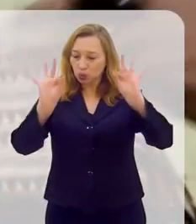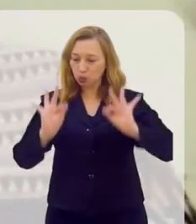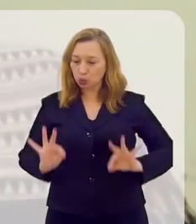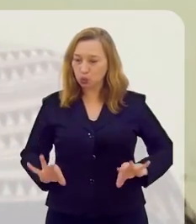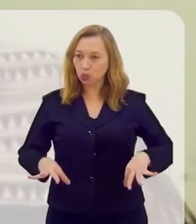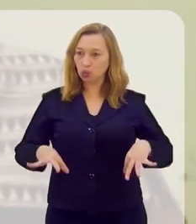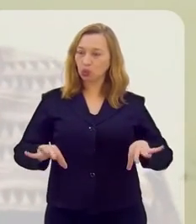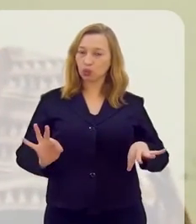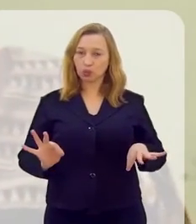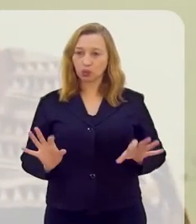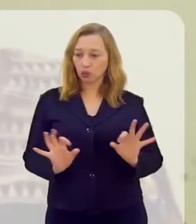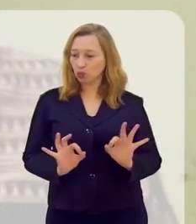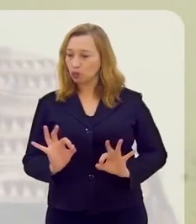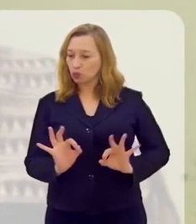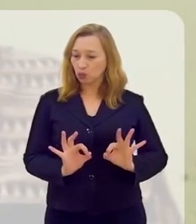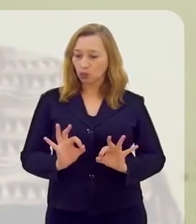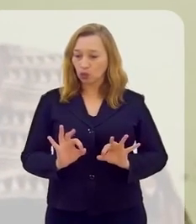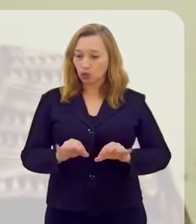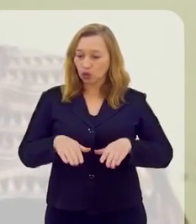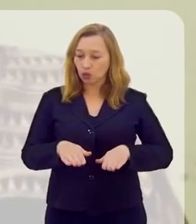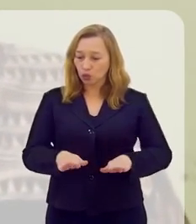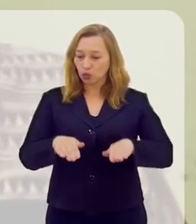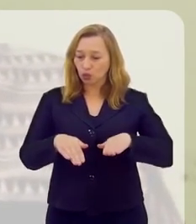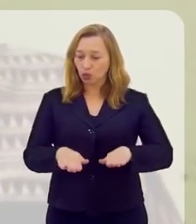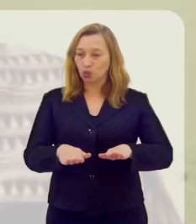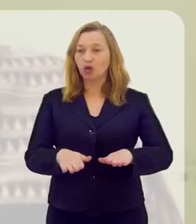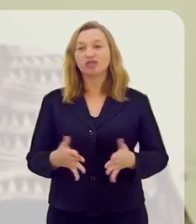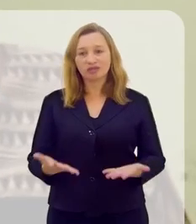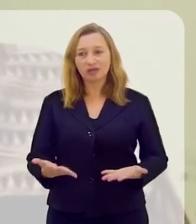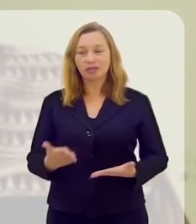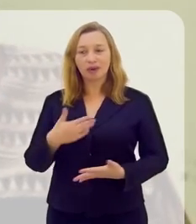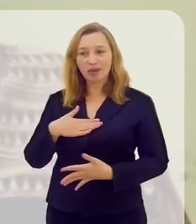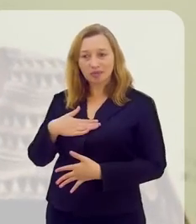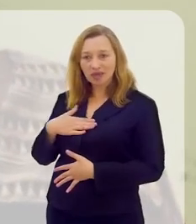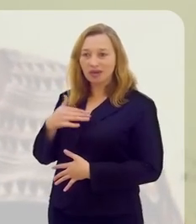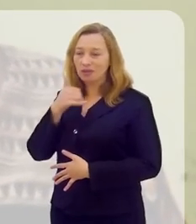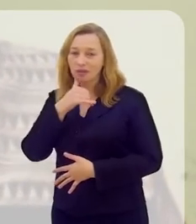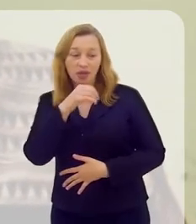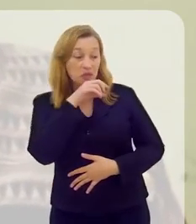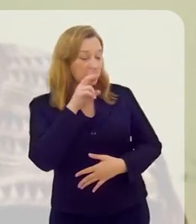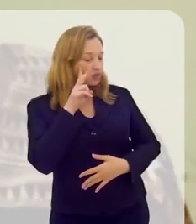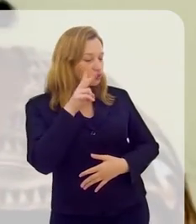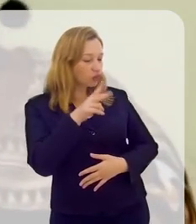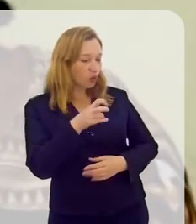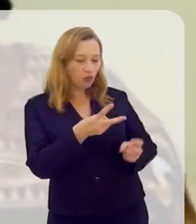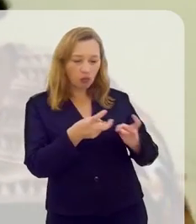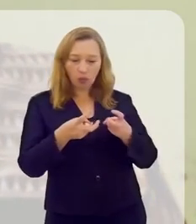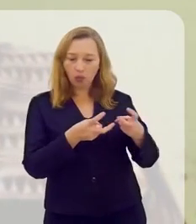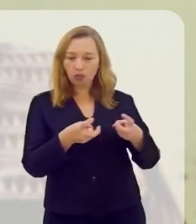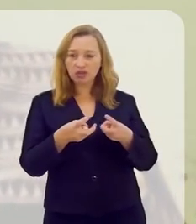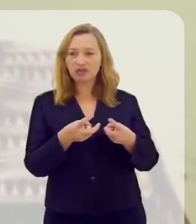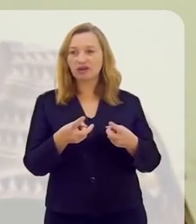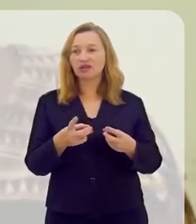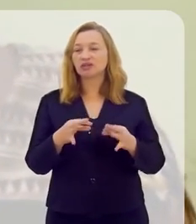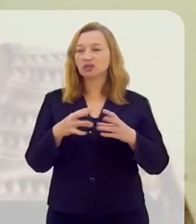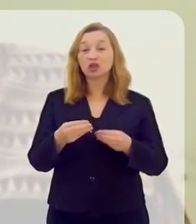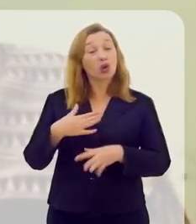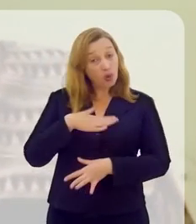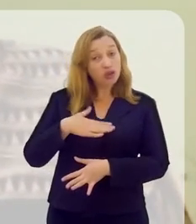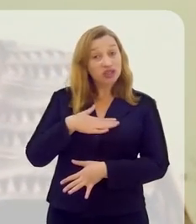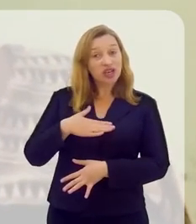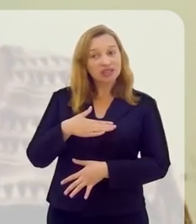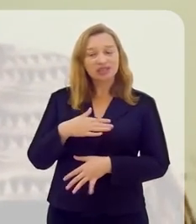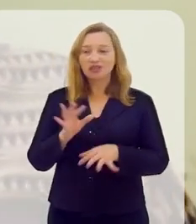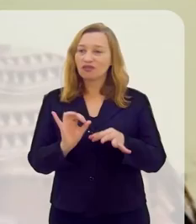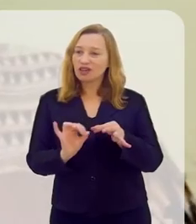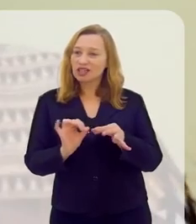para mim, para minha mãe, que também sempre foi uma pessoa muito esteticamente, com um olhar muito apurado por esse lado estético. E eu